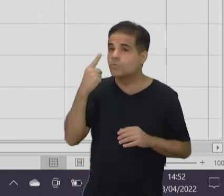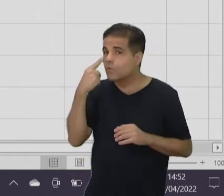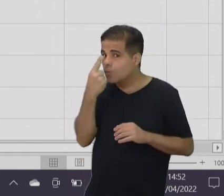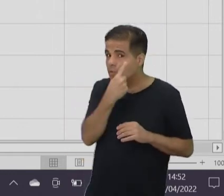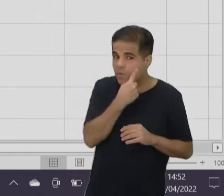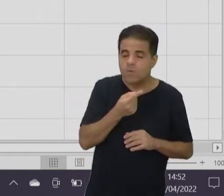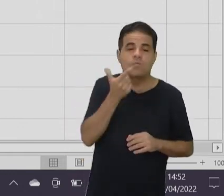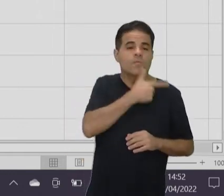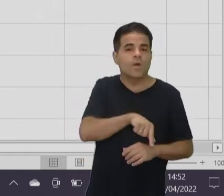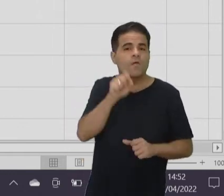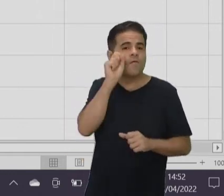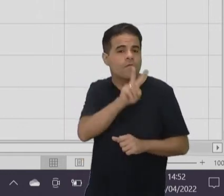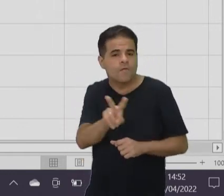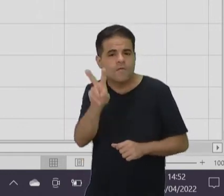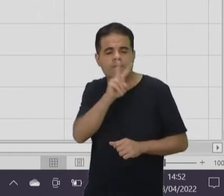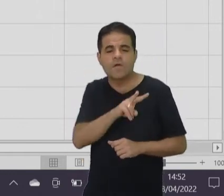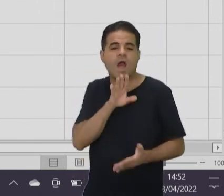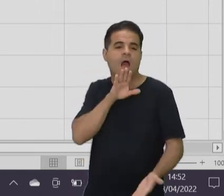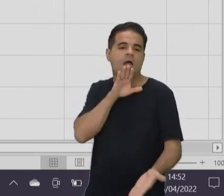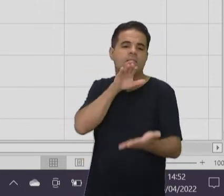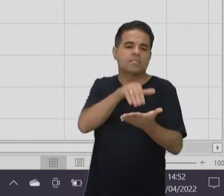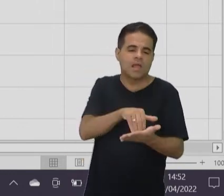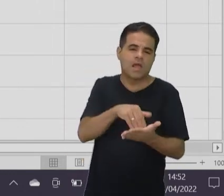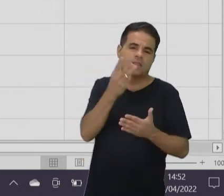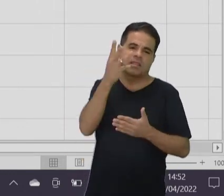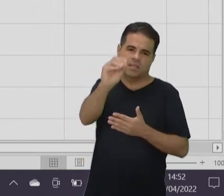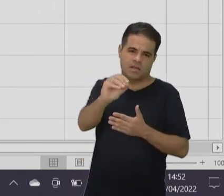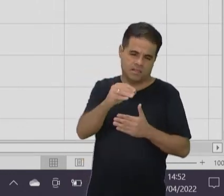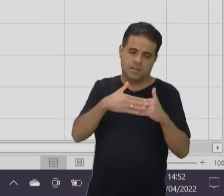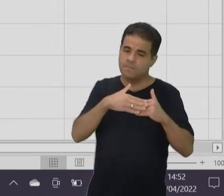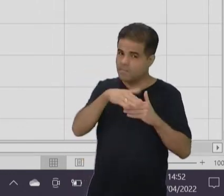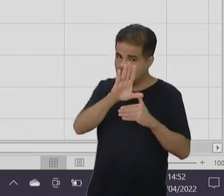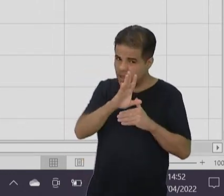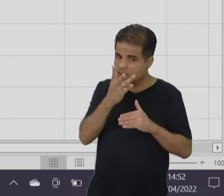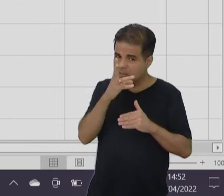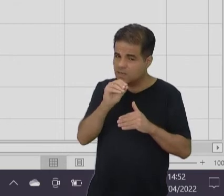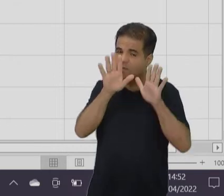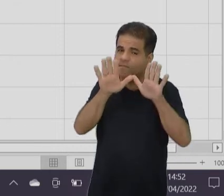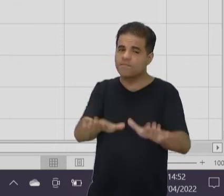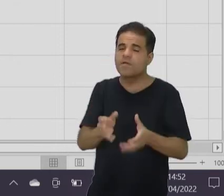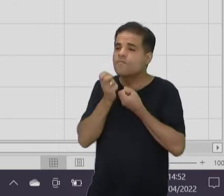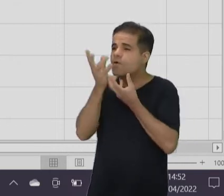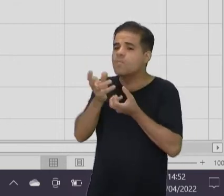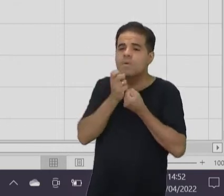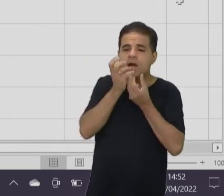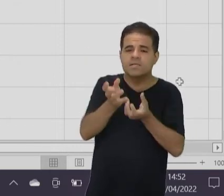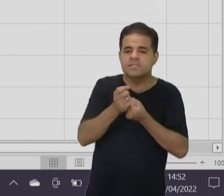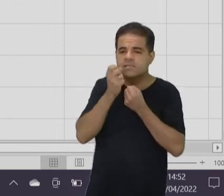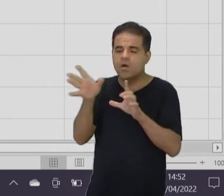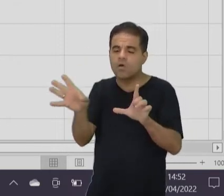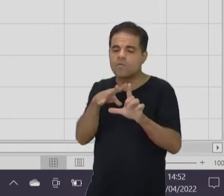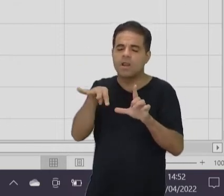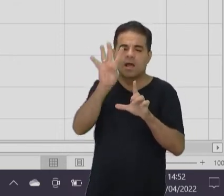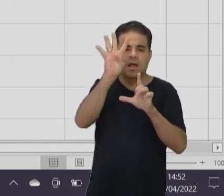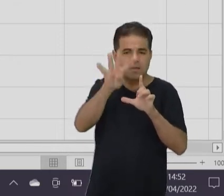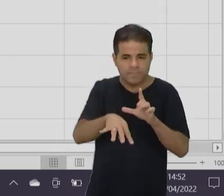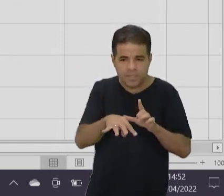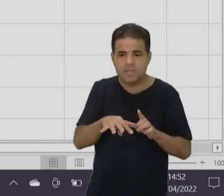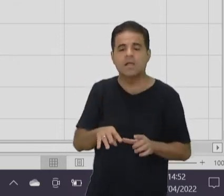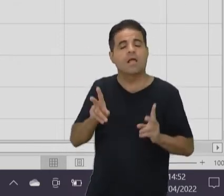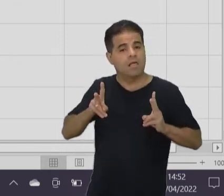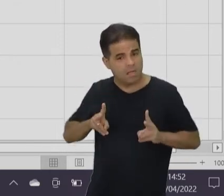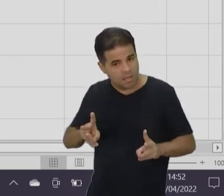eles conseguem ver mais ou menos até o 30, mais que o 30 já fica muita informação numa planilha só, e é bom